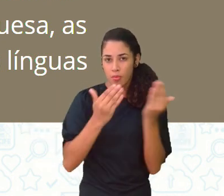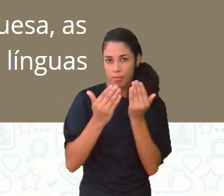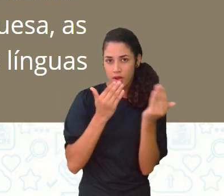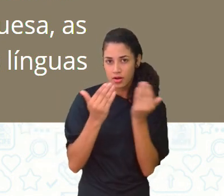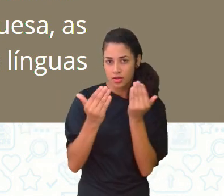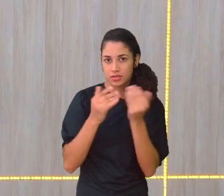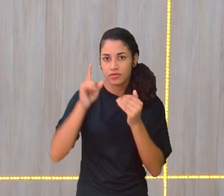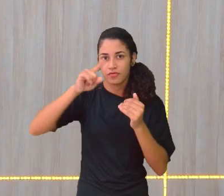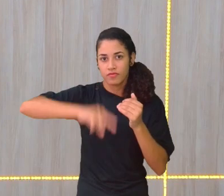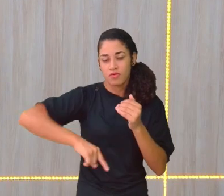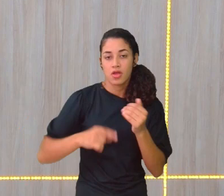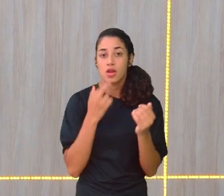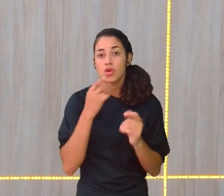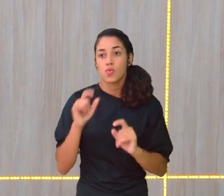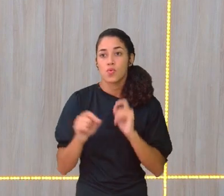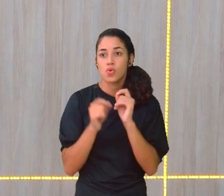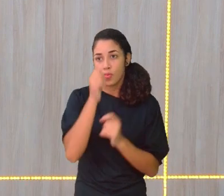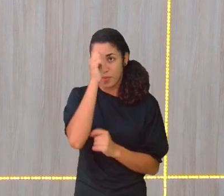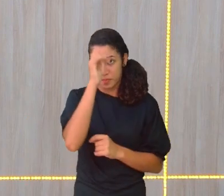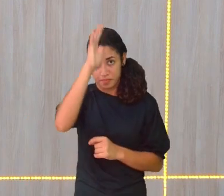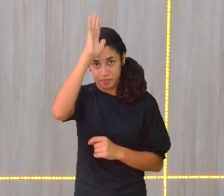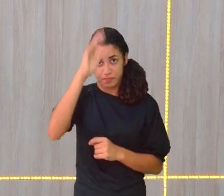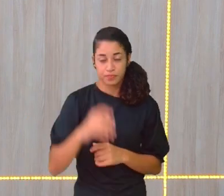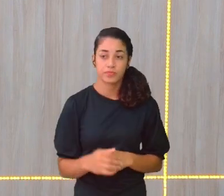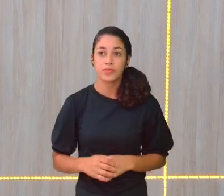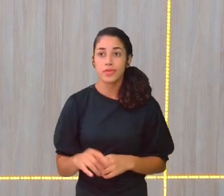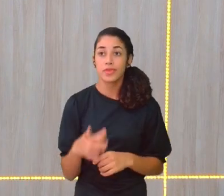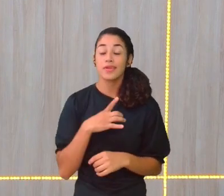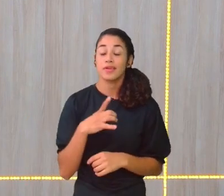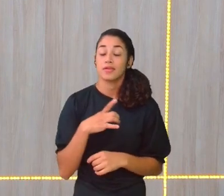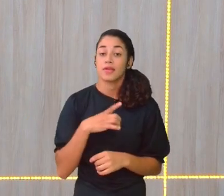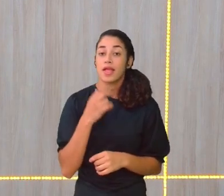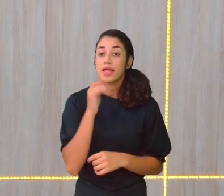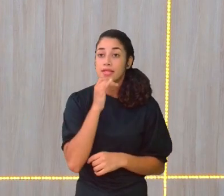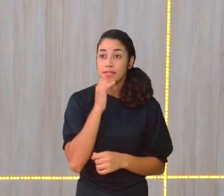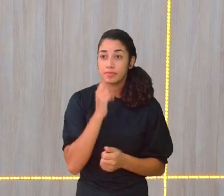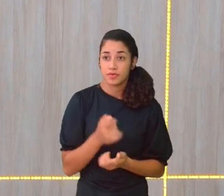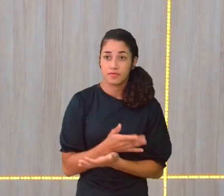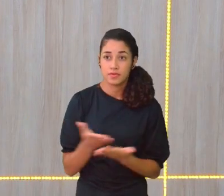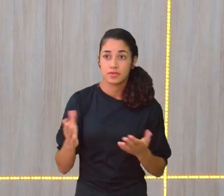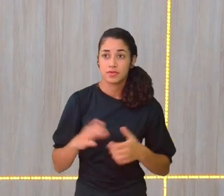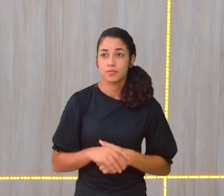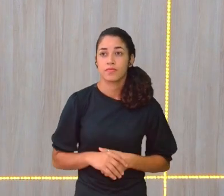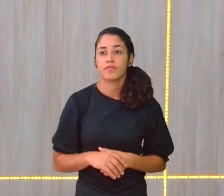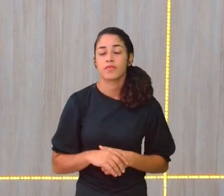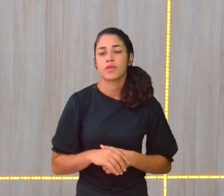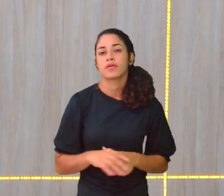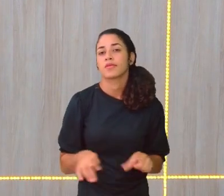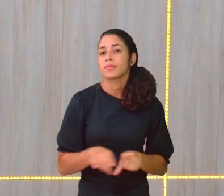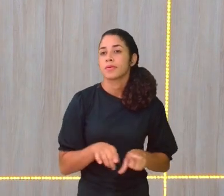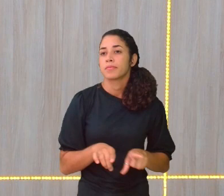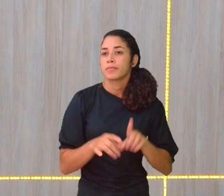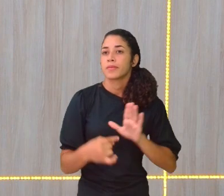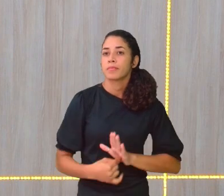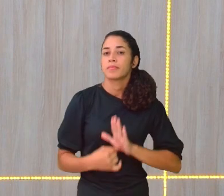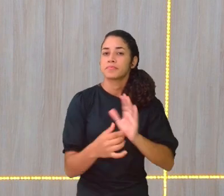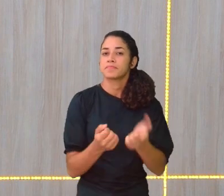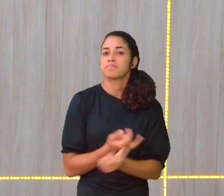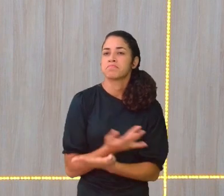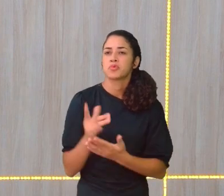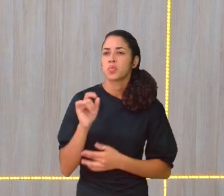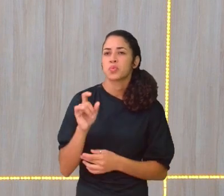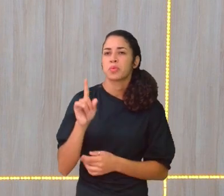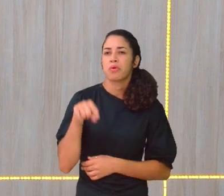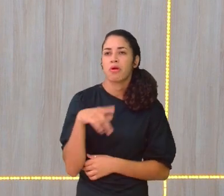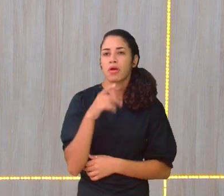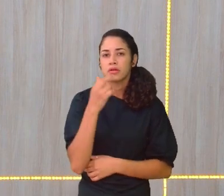línguas românicas. E aí eu trouxe um exemplo, não é? E aí apresento para vocês o que são línguas